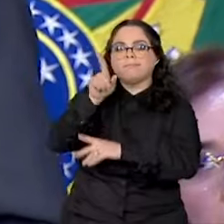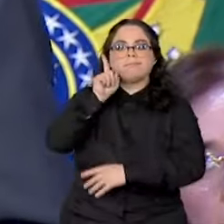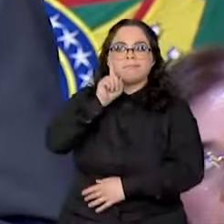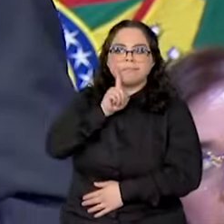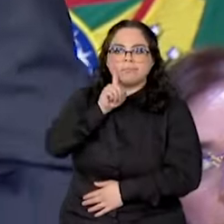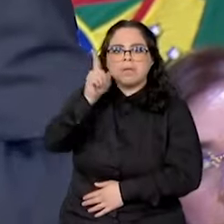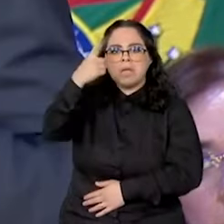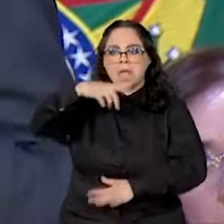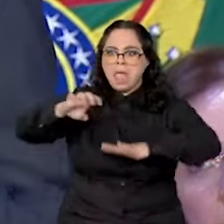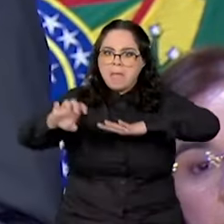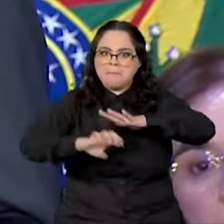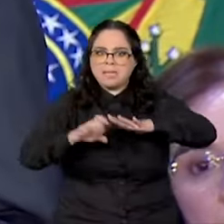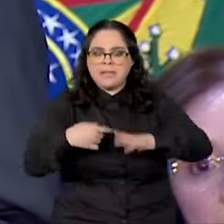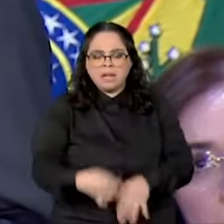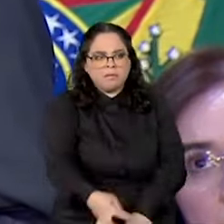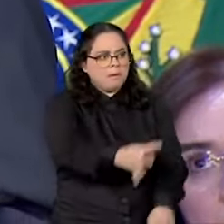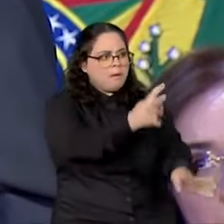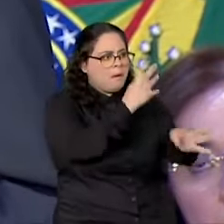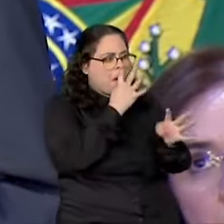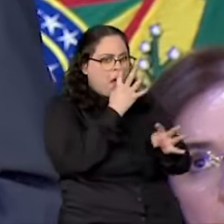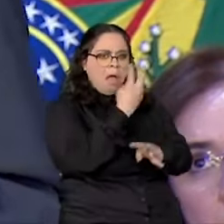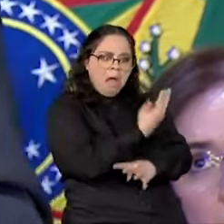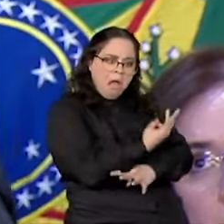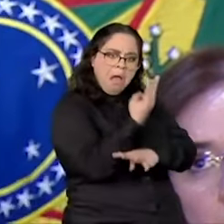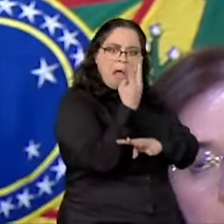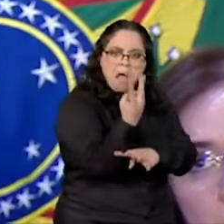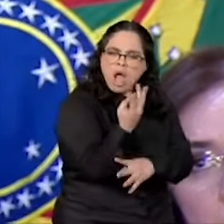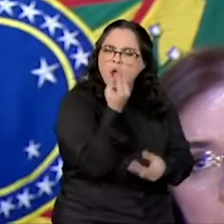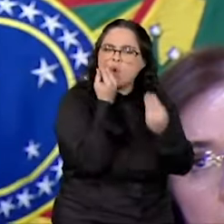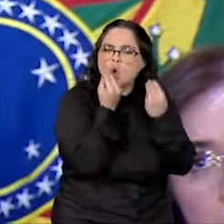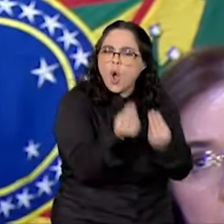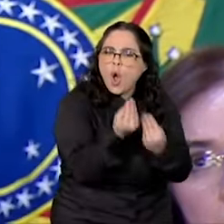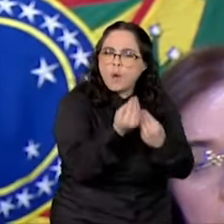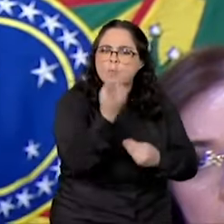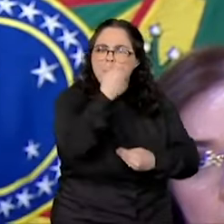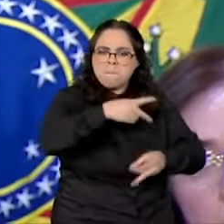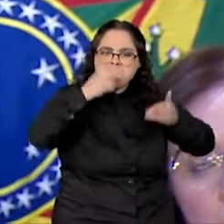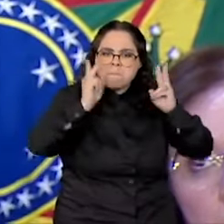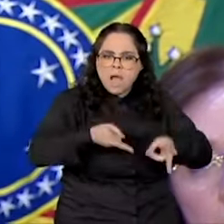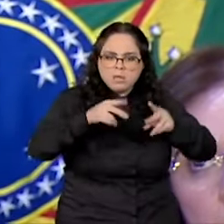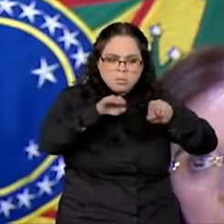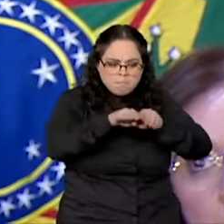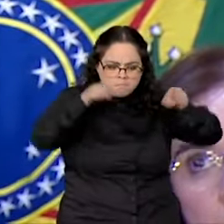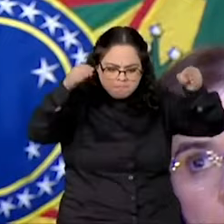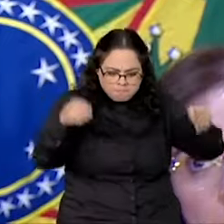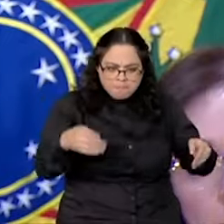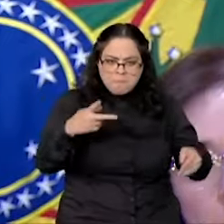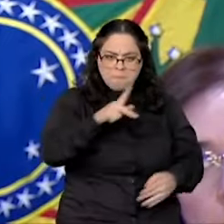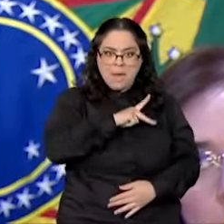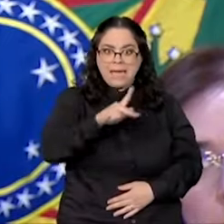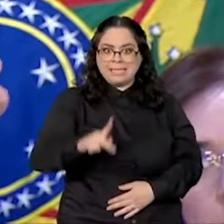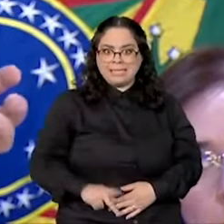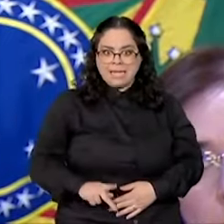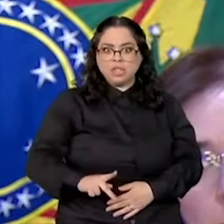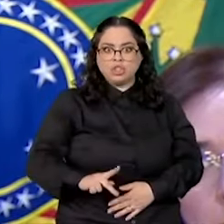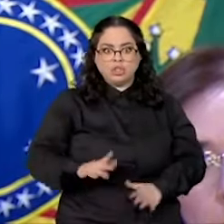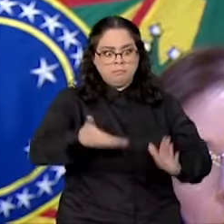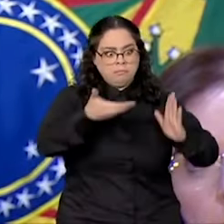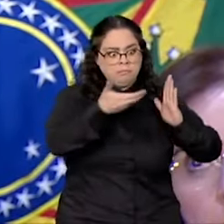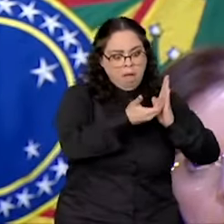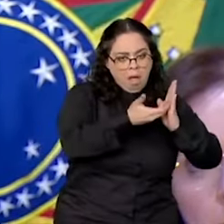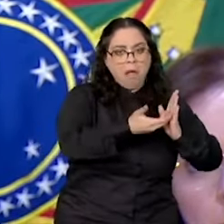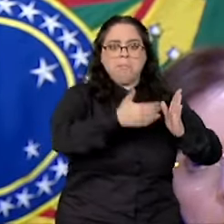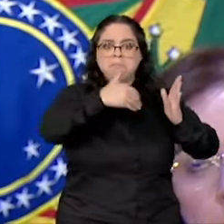empresários ficaram abismados como é que podia estar na mesma mesa o presidente da Câmara de um